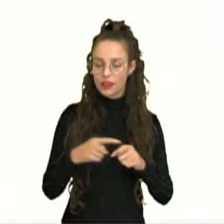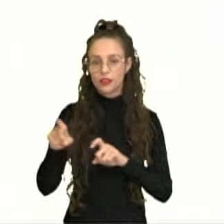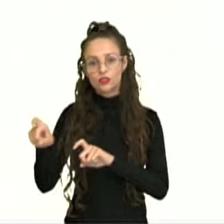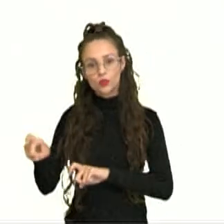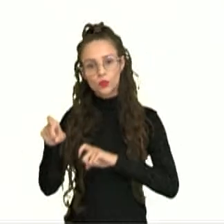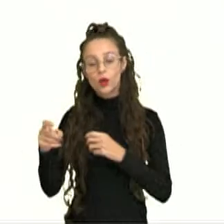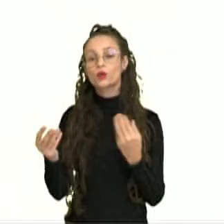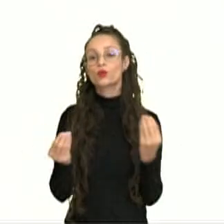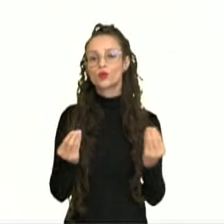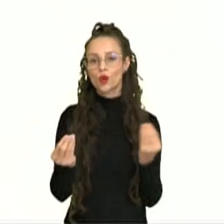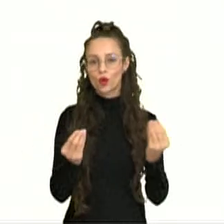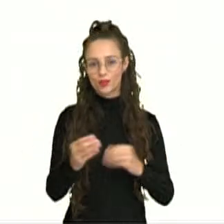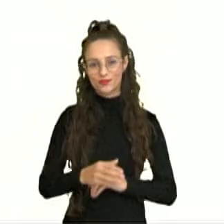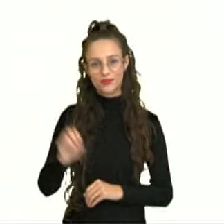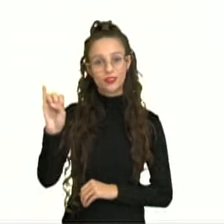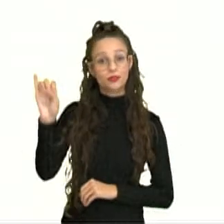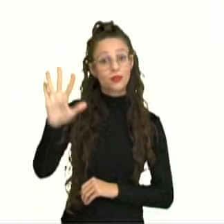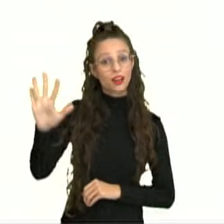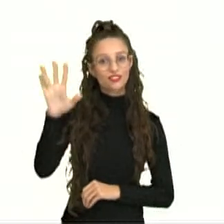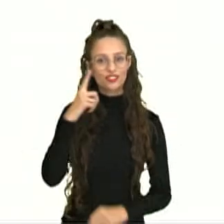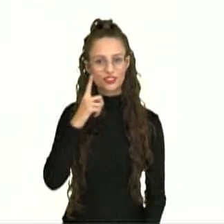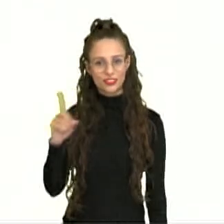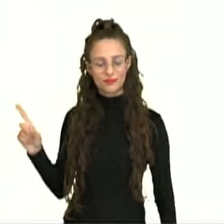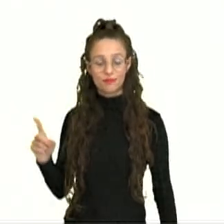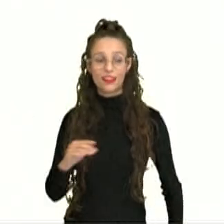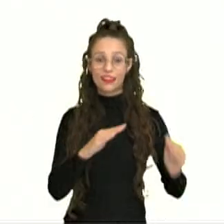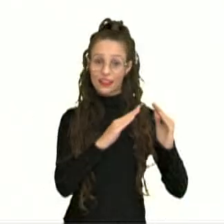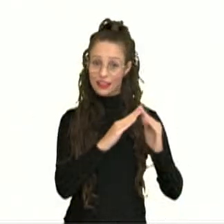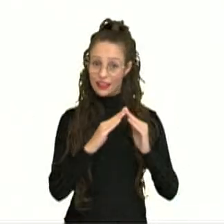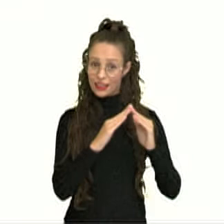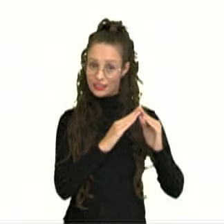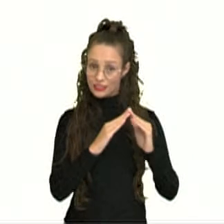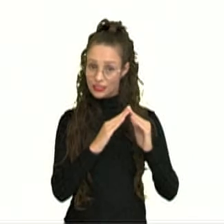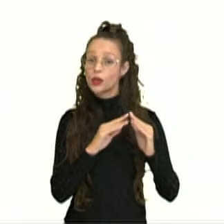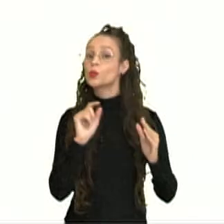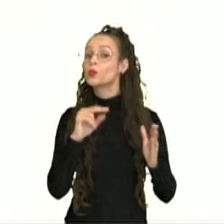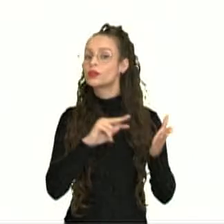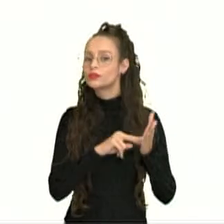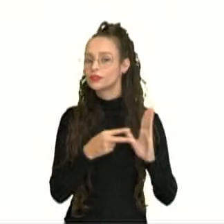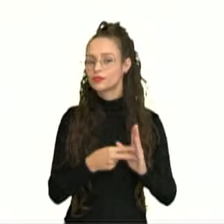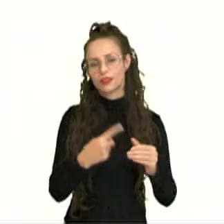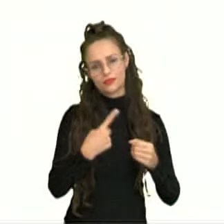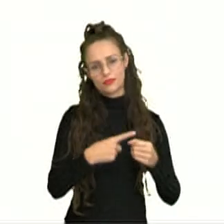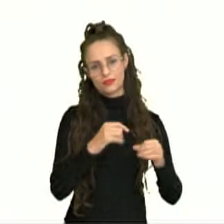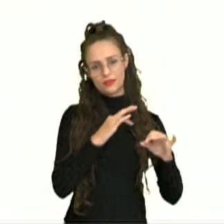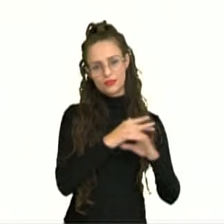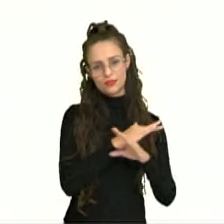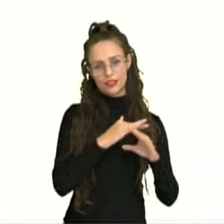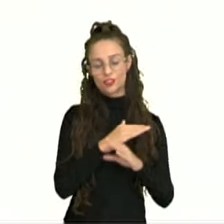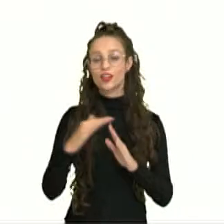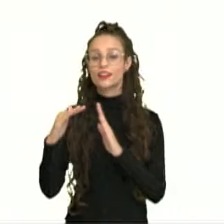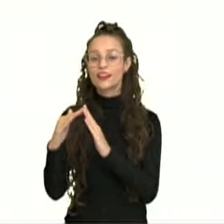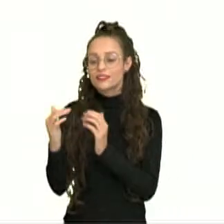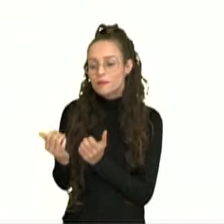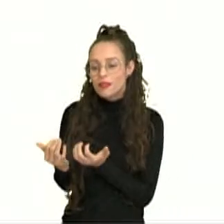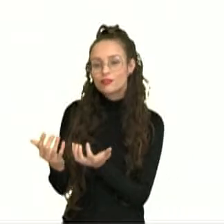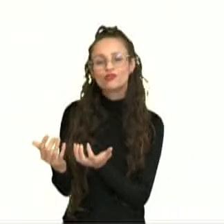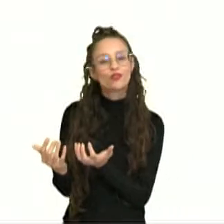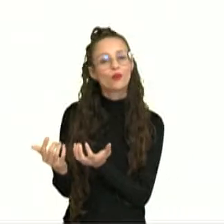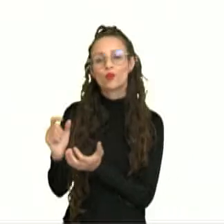quê? Do ícone, ó. Duas casinhas, região urbana. Casinha e plantinha,